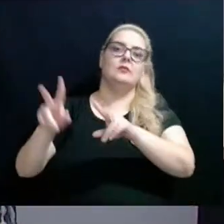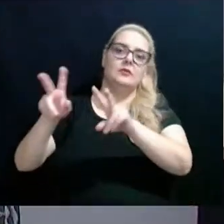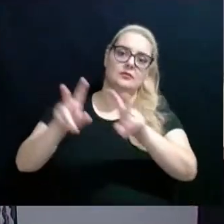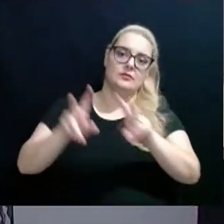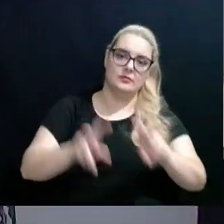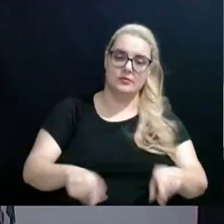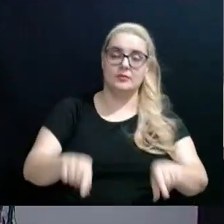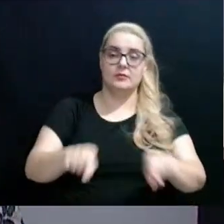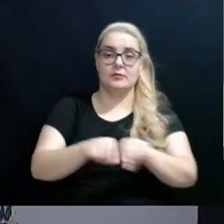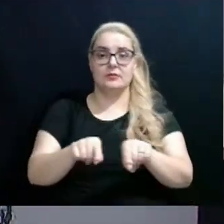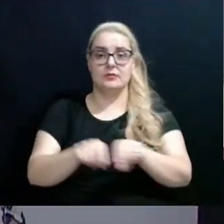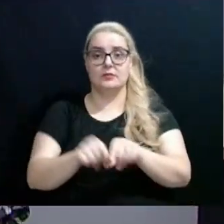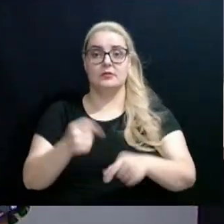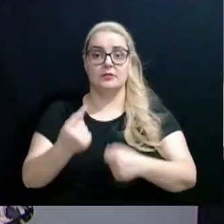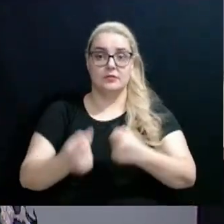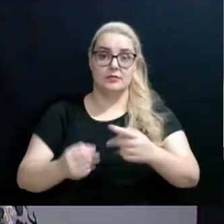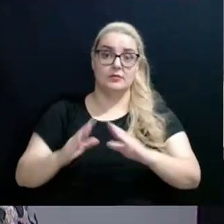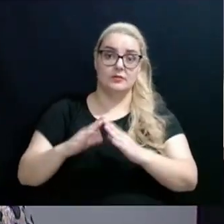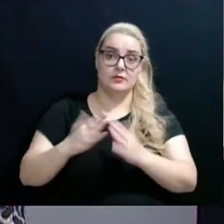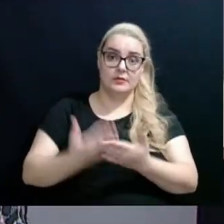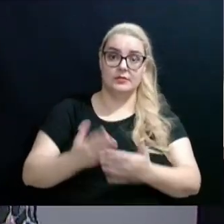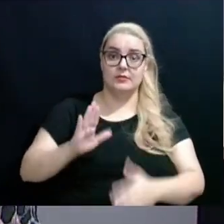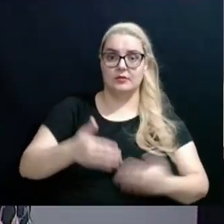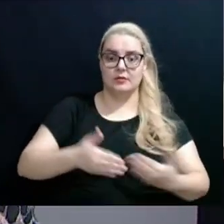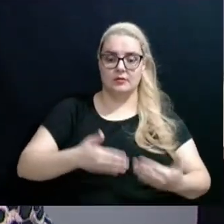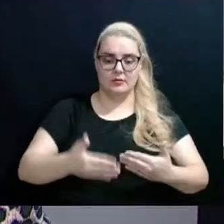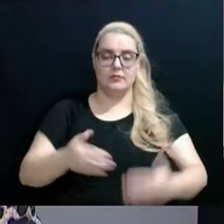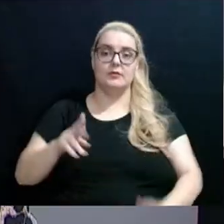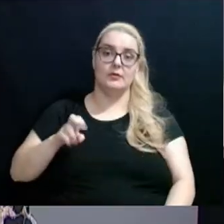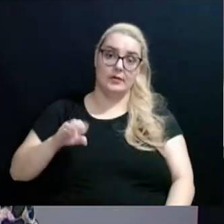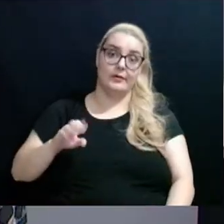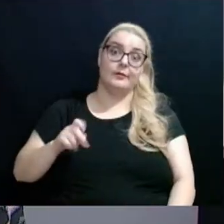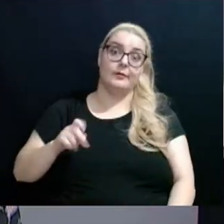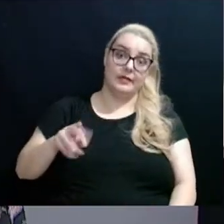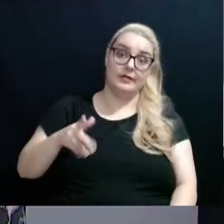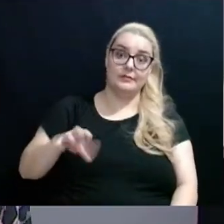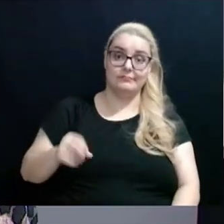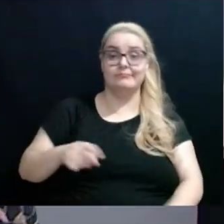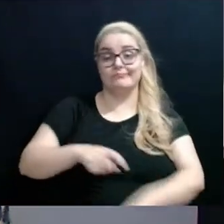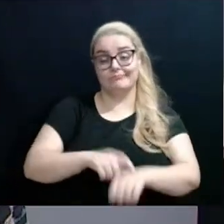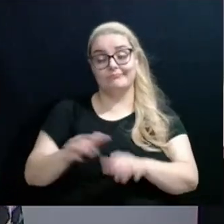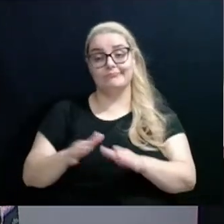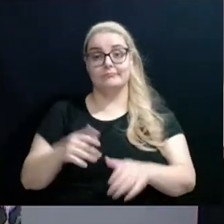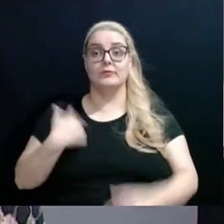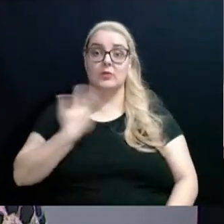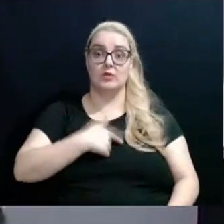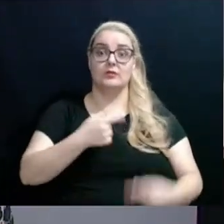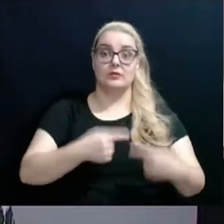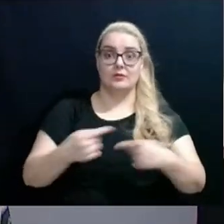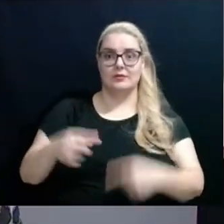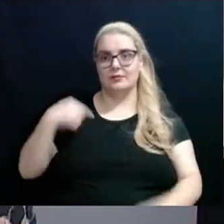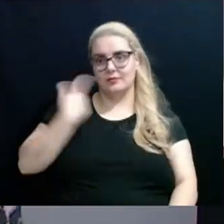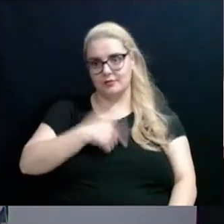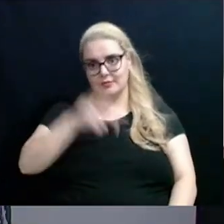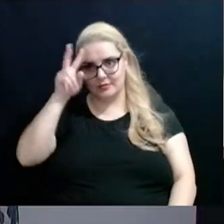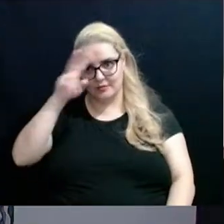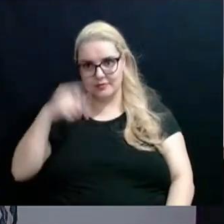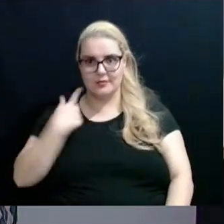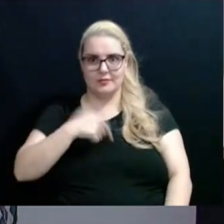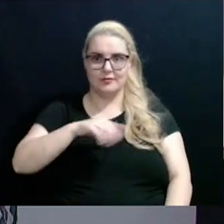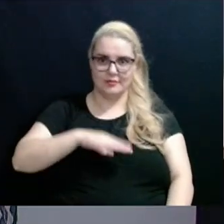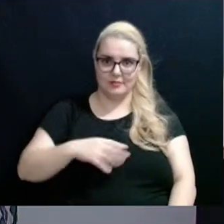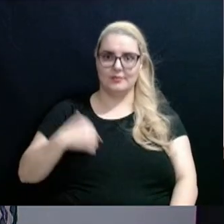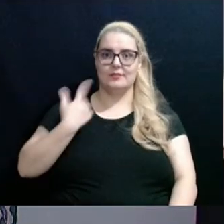também, e algumas das escolas também já estão no processo de recuperação. Então vira um momento para a gente discutir sobre a nossa história, sobre a nossa cidade, sobre a nossa